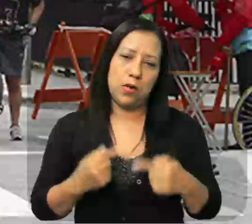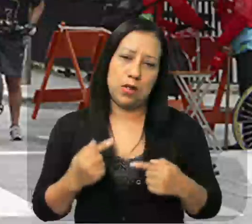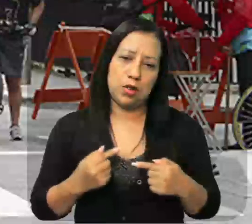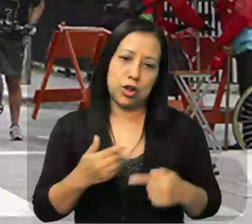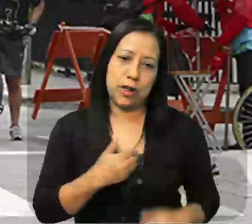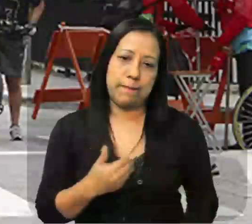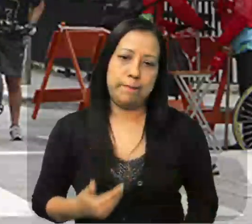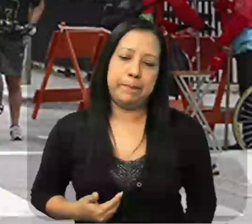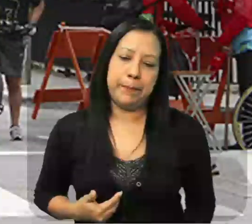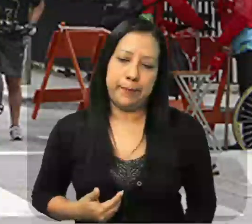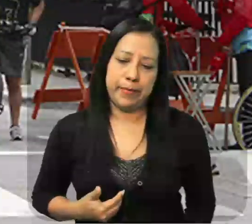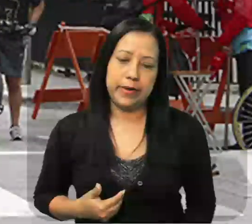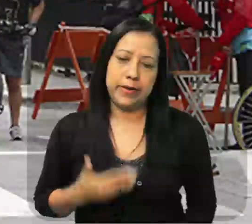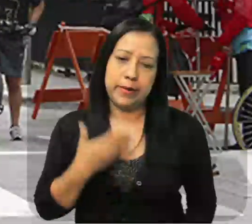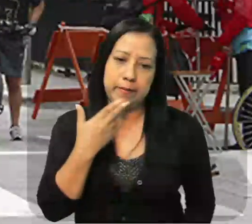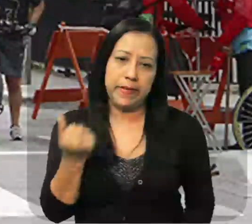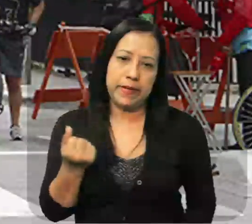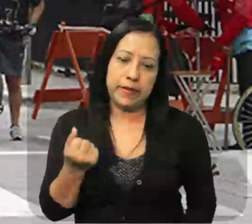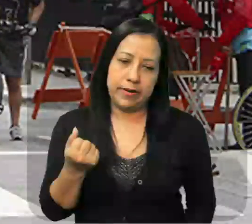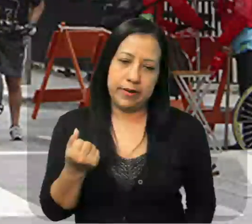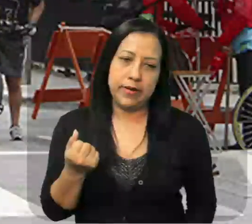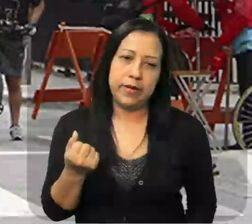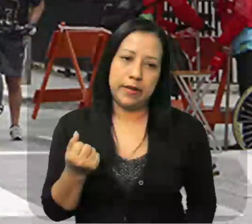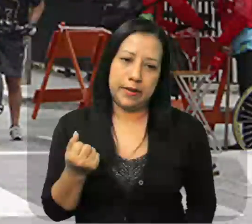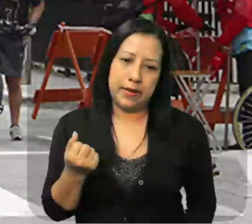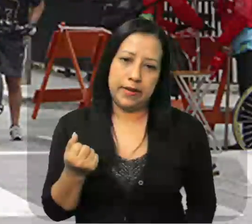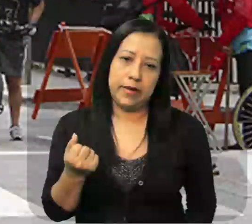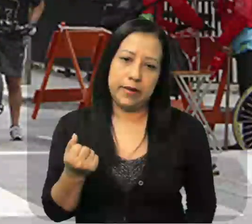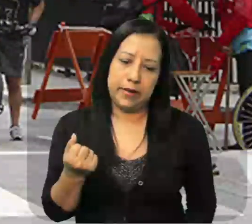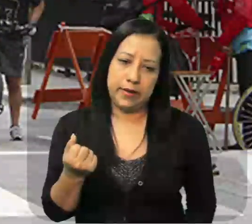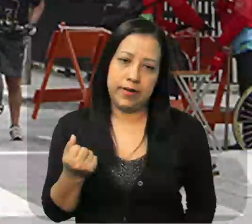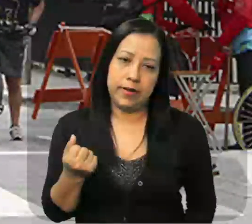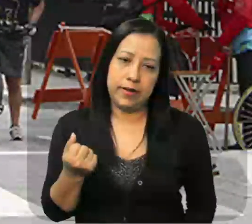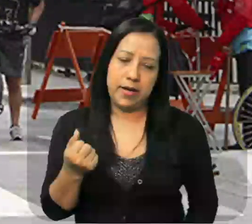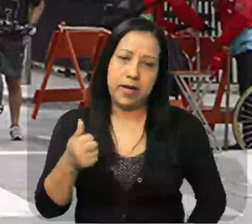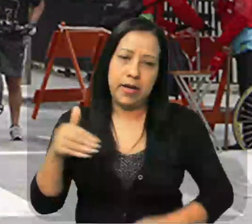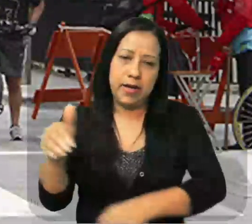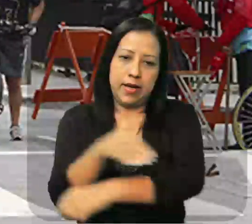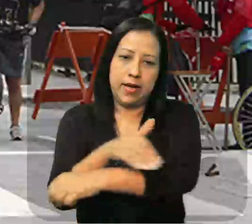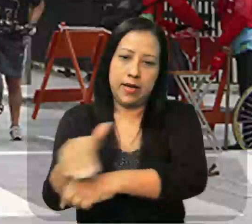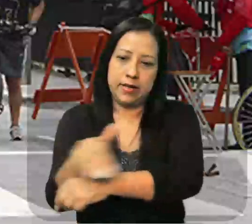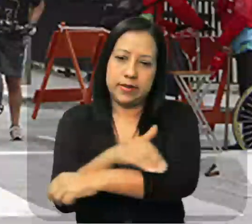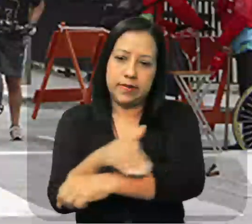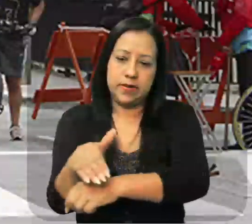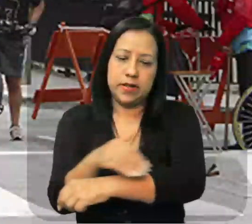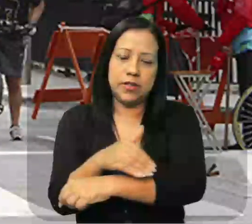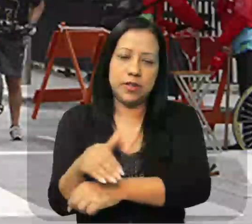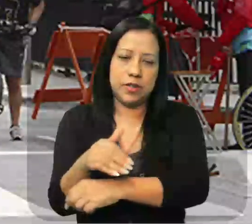essa cidade tivesse uma política pública interessante, essa avenida estar toda